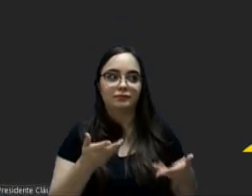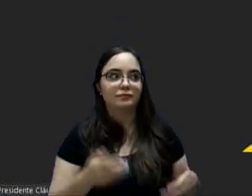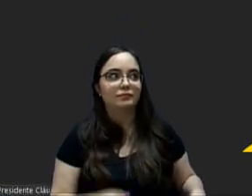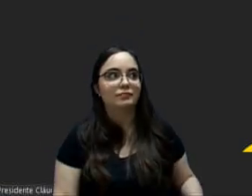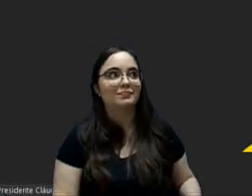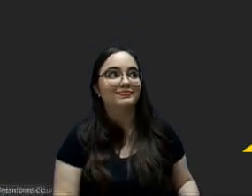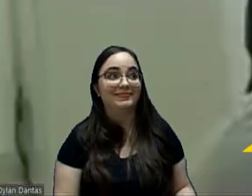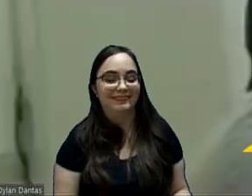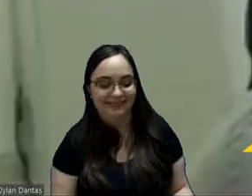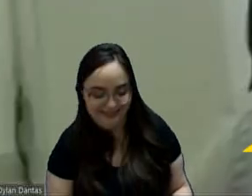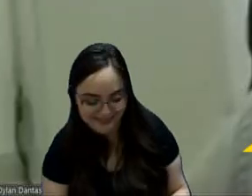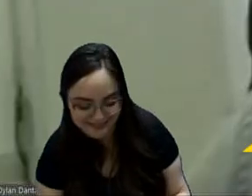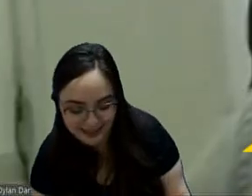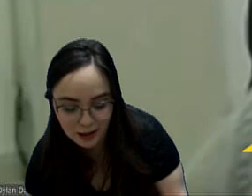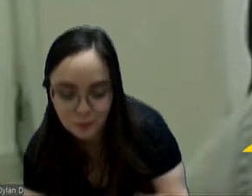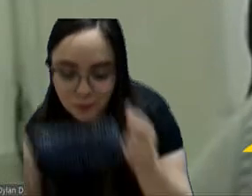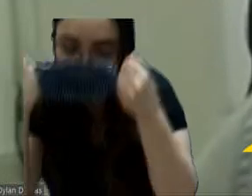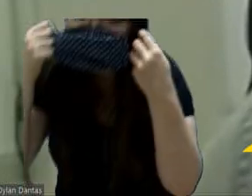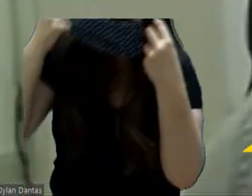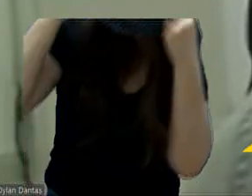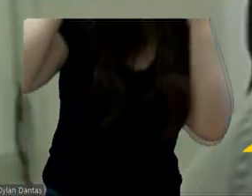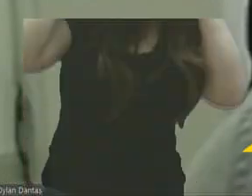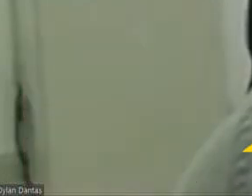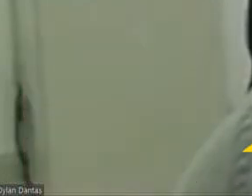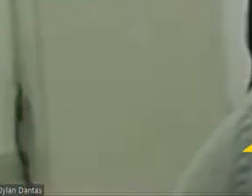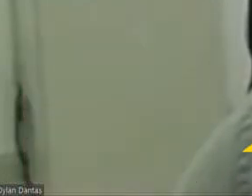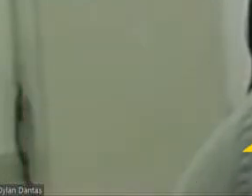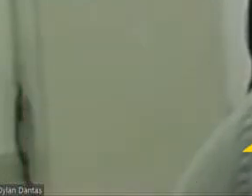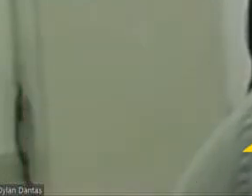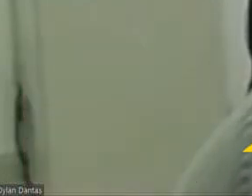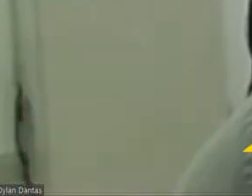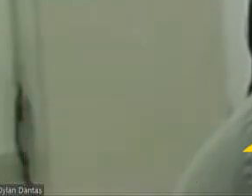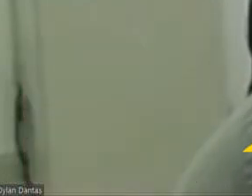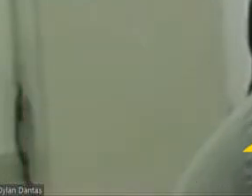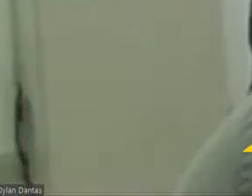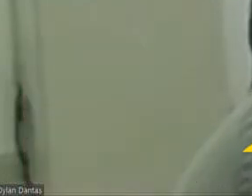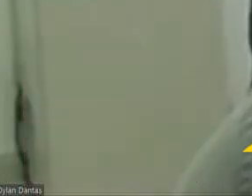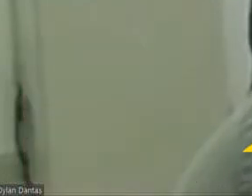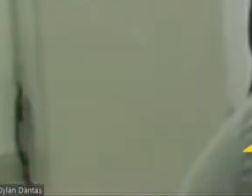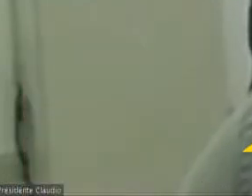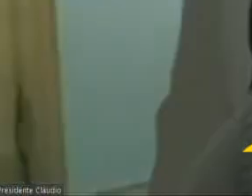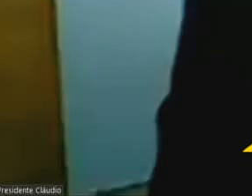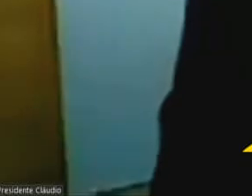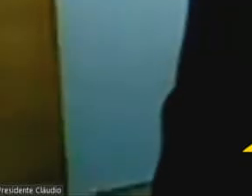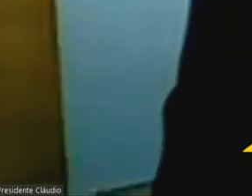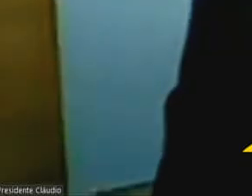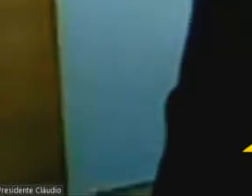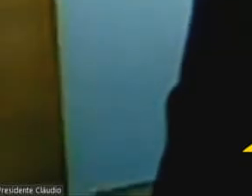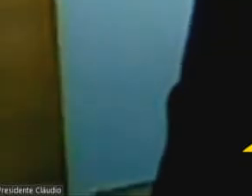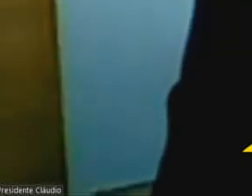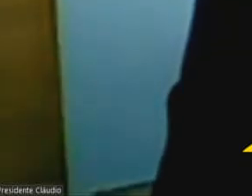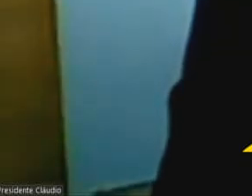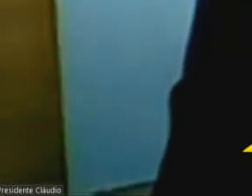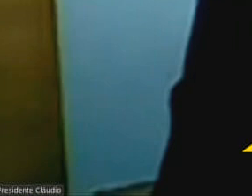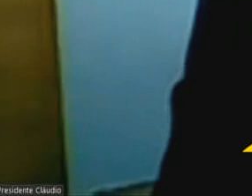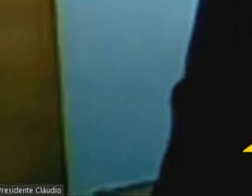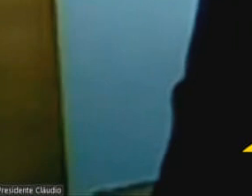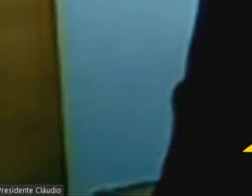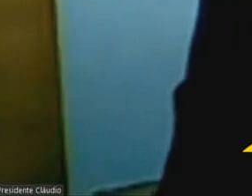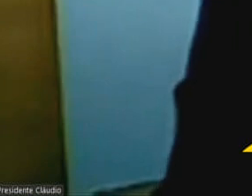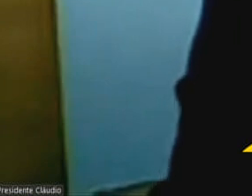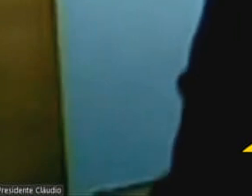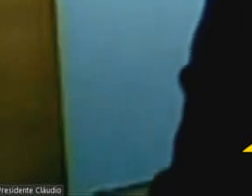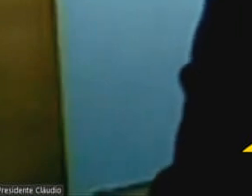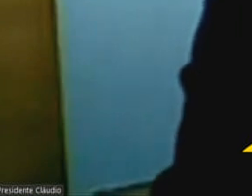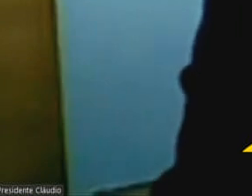O próximo agora... Tem o Ítalo, senhor presidente. O Ítalo e o Vinícius Aite também gostaria de falar numa parte aqui. Vereador Ítalo e logo em seguida, vereador